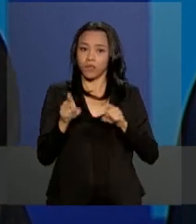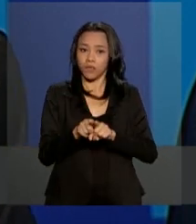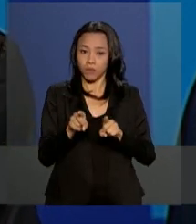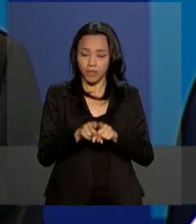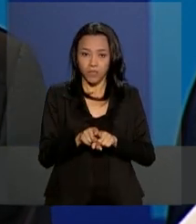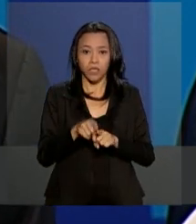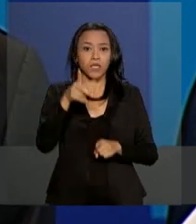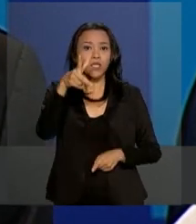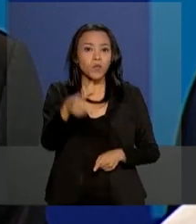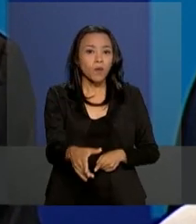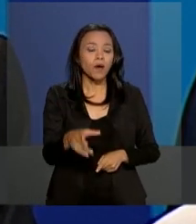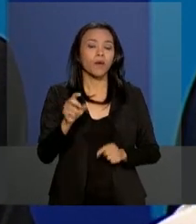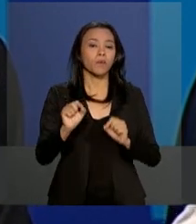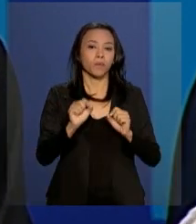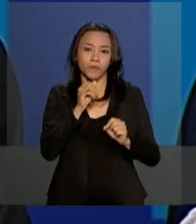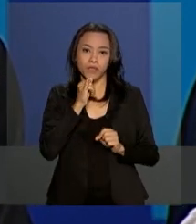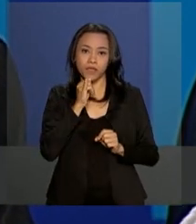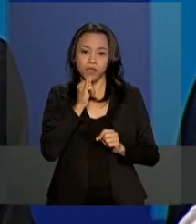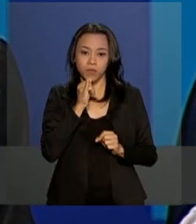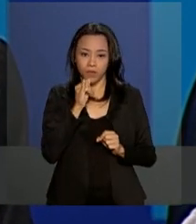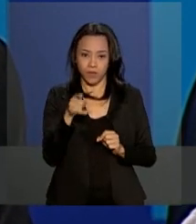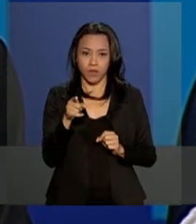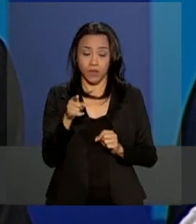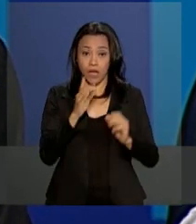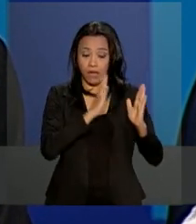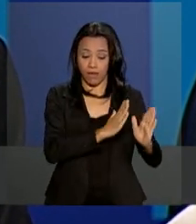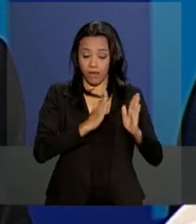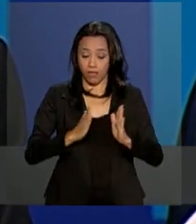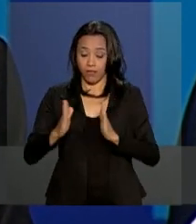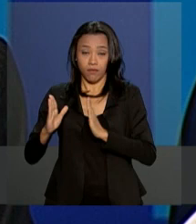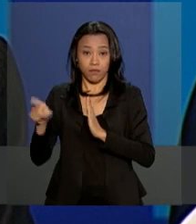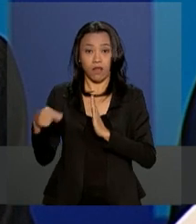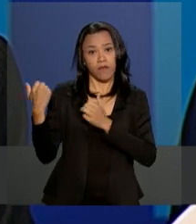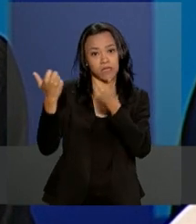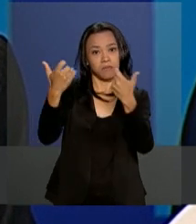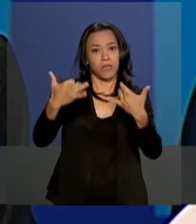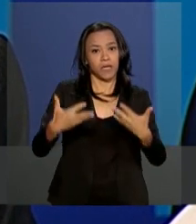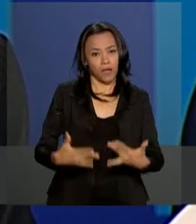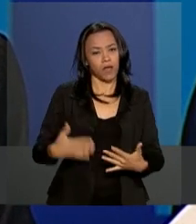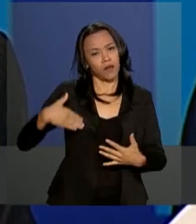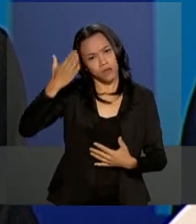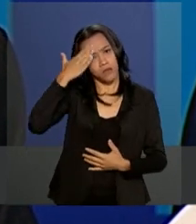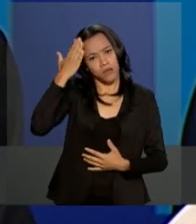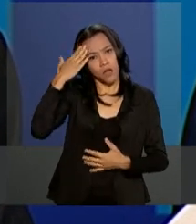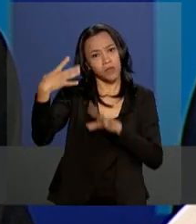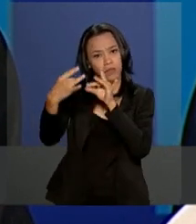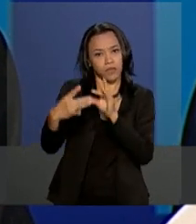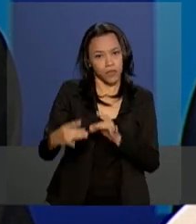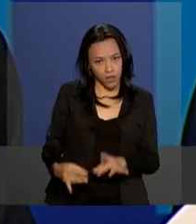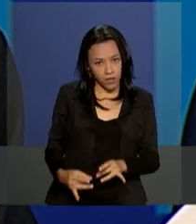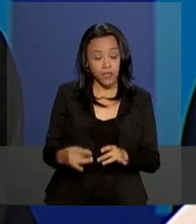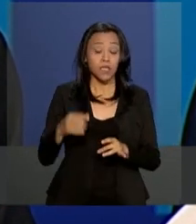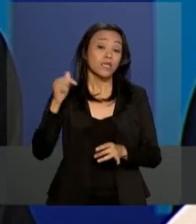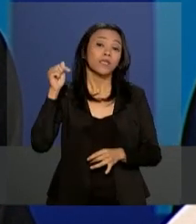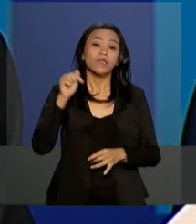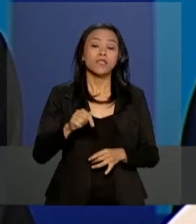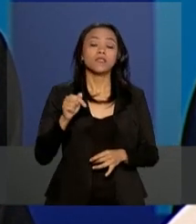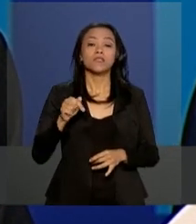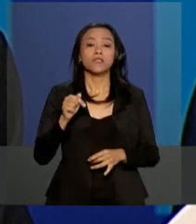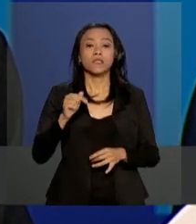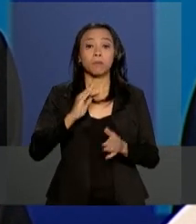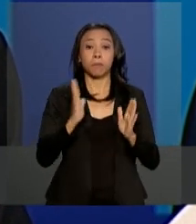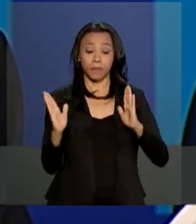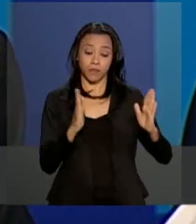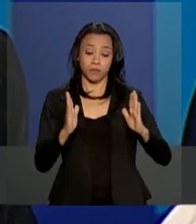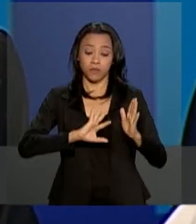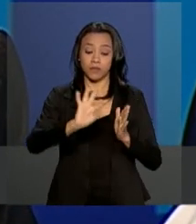separação das etapas que a doutora anne se pode é comentar aqui que domina também isso durante o processo de inscrição